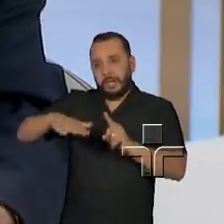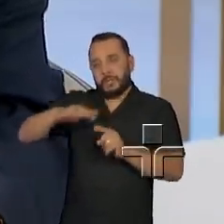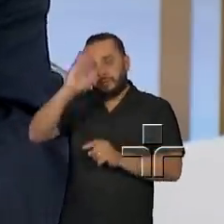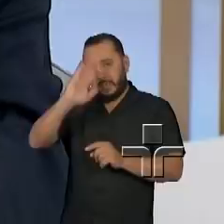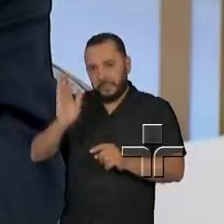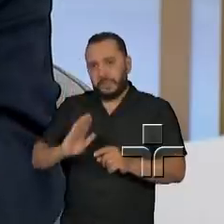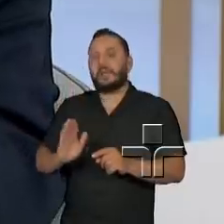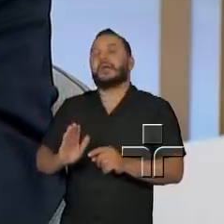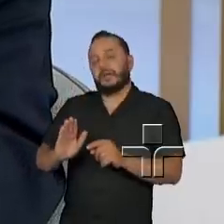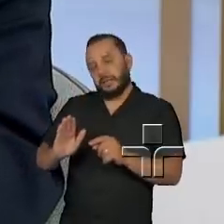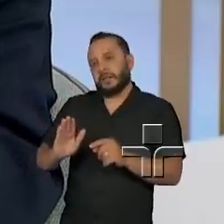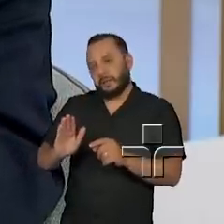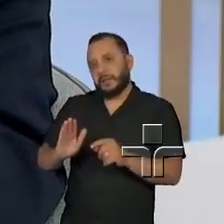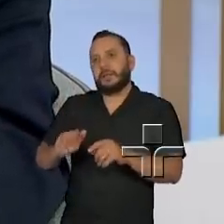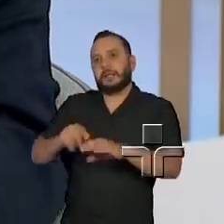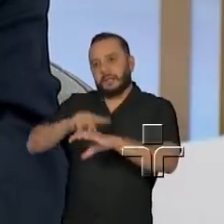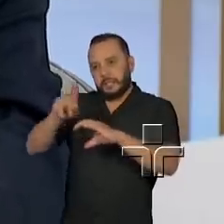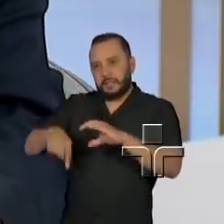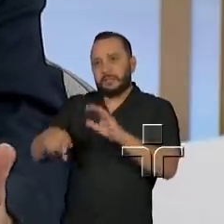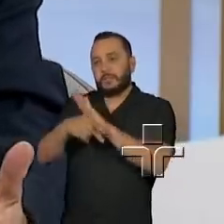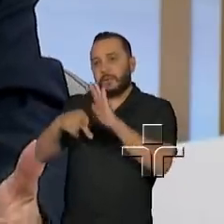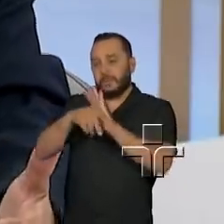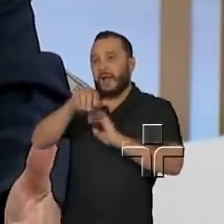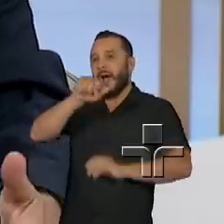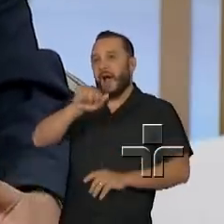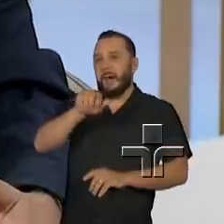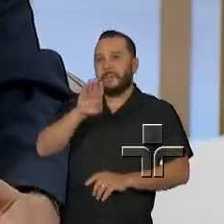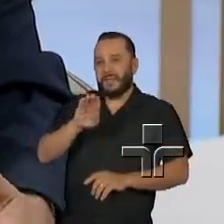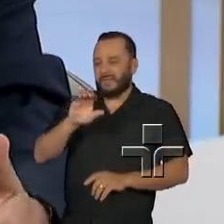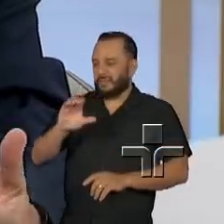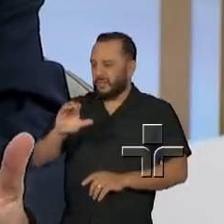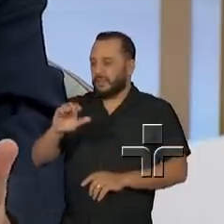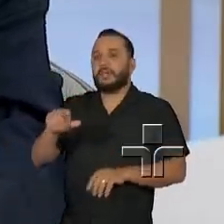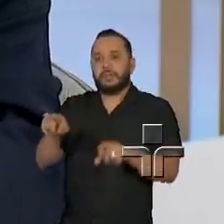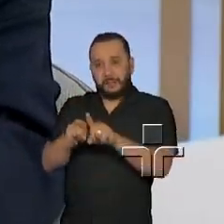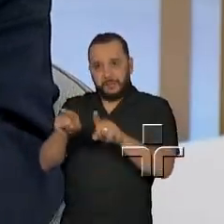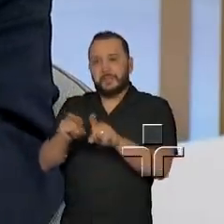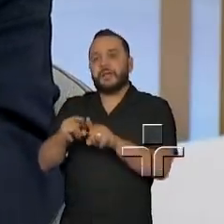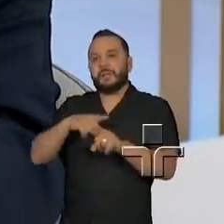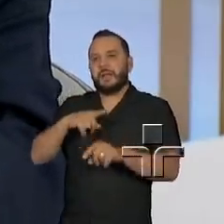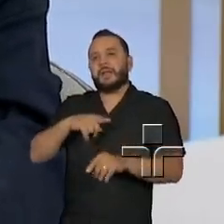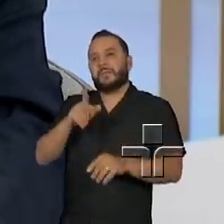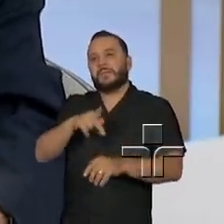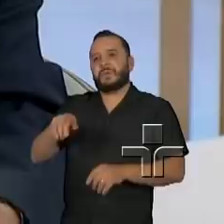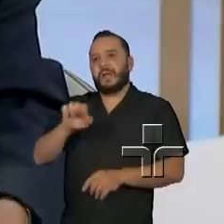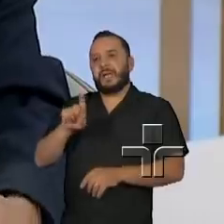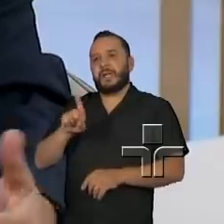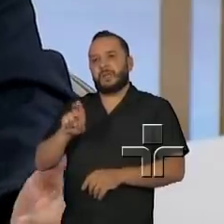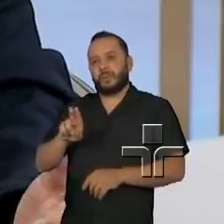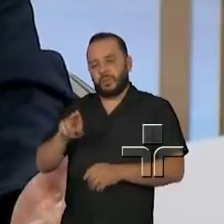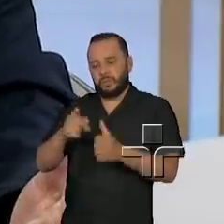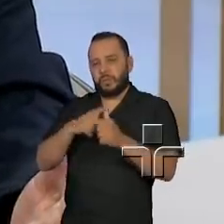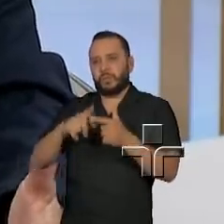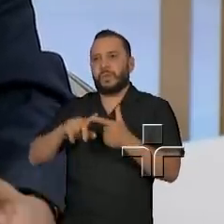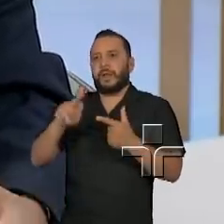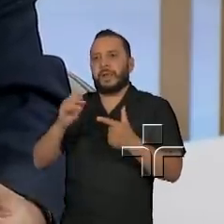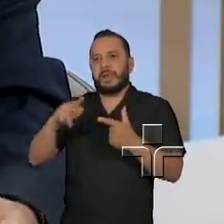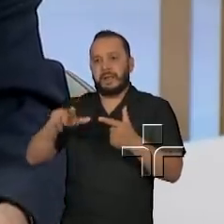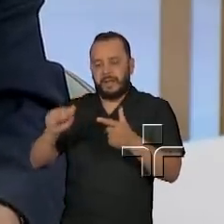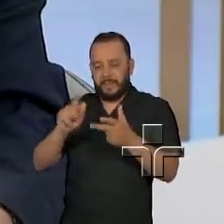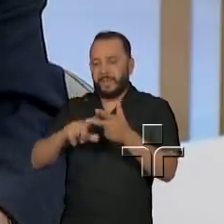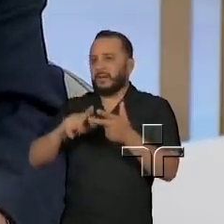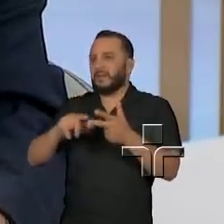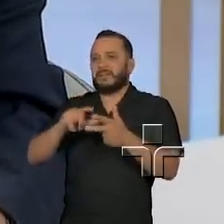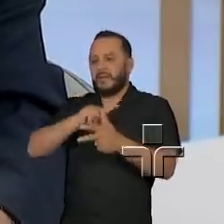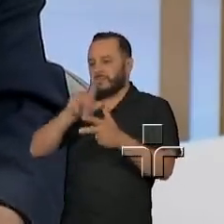a Academia Brasileira de Ciências, ABC, através dos seus presidentes, o professor Ildeu Moreira, do professor Luiz Davidovich, professora Helena Nader,